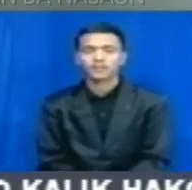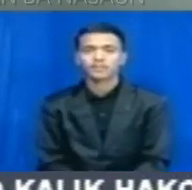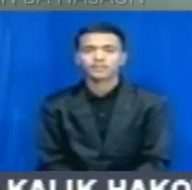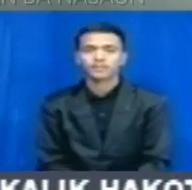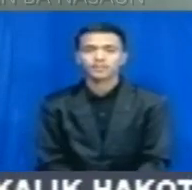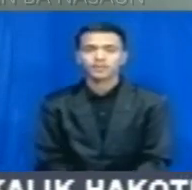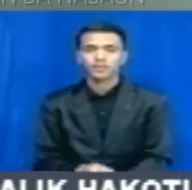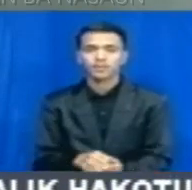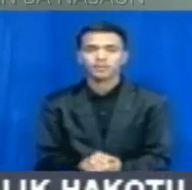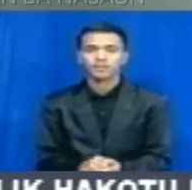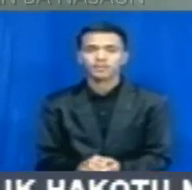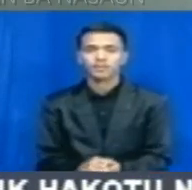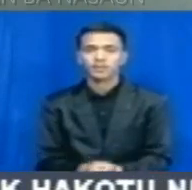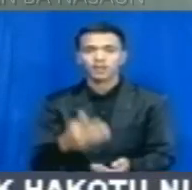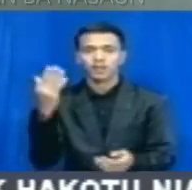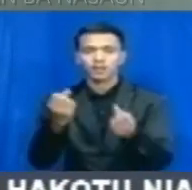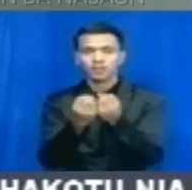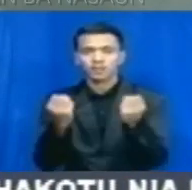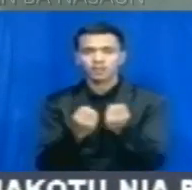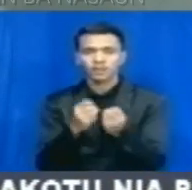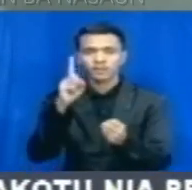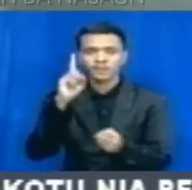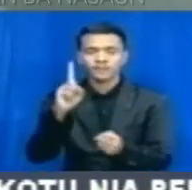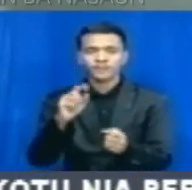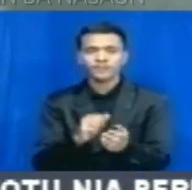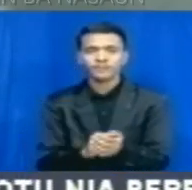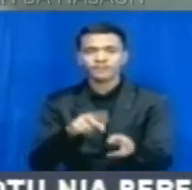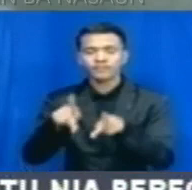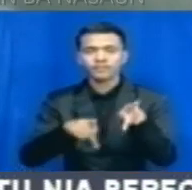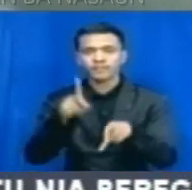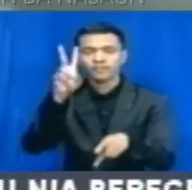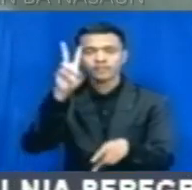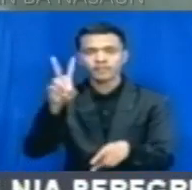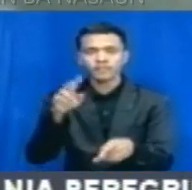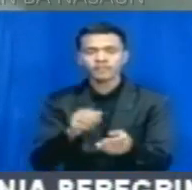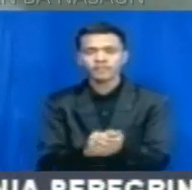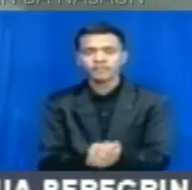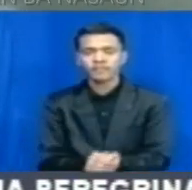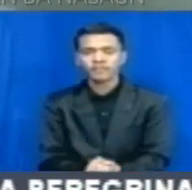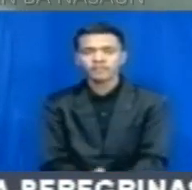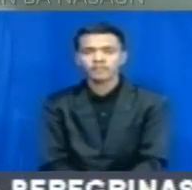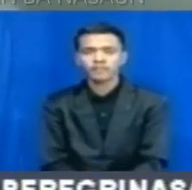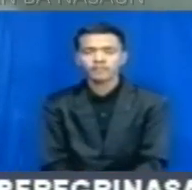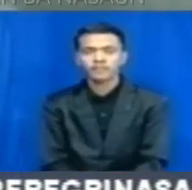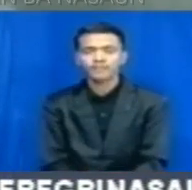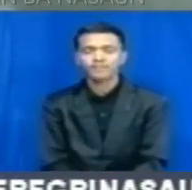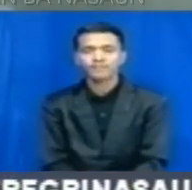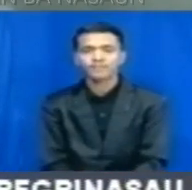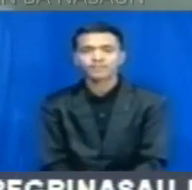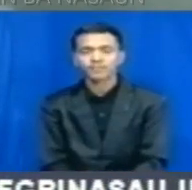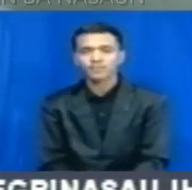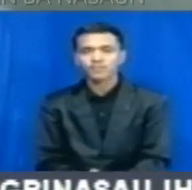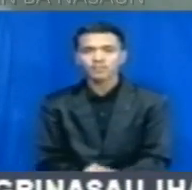Nebe orsira hane sa balu iha suku ida ke balu emana rua de ndamba ni area ne kik area numero so ne kik